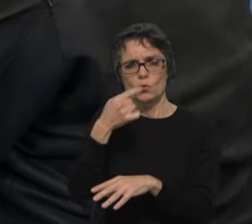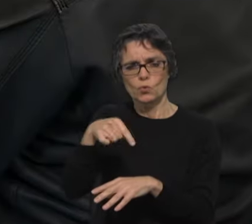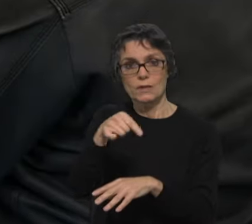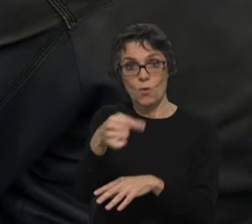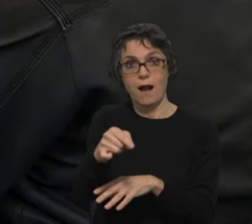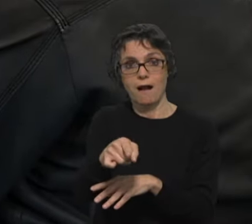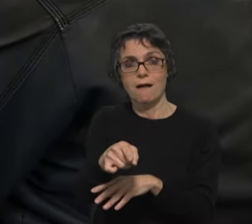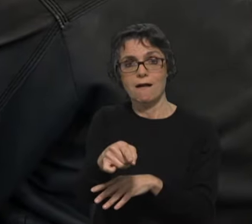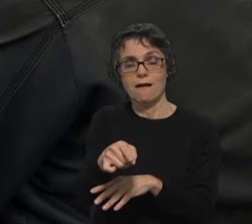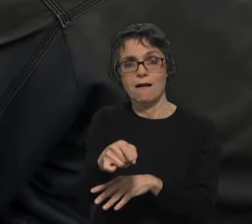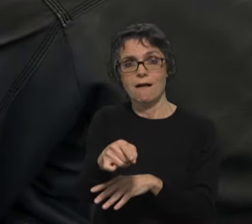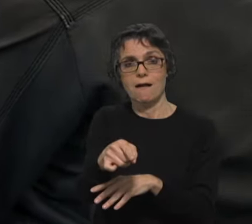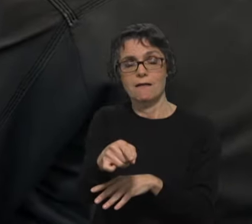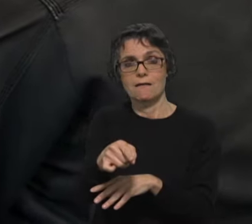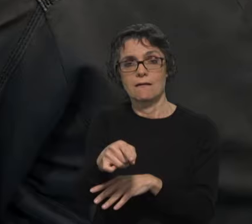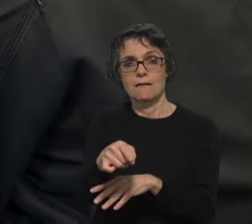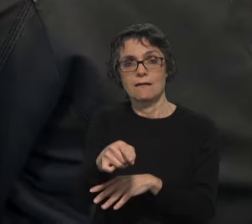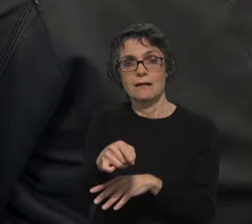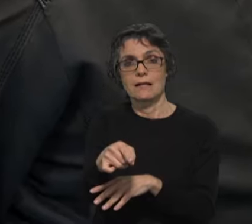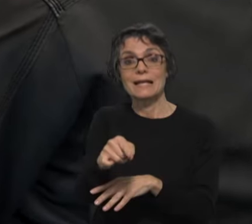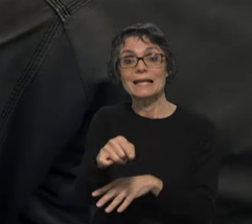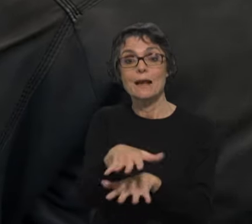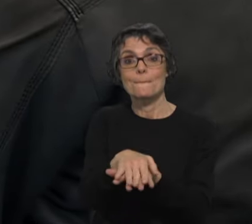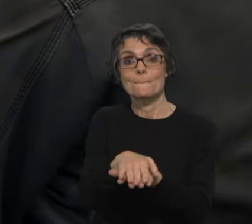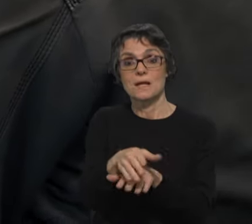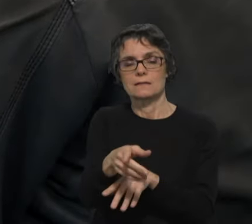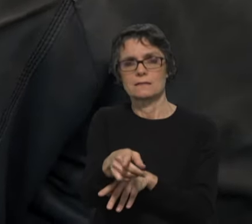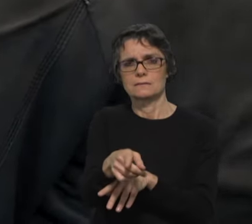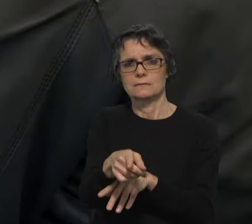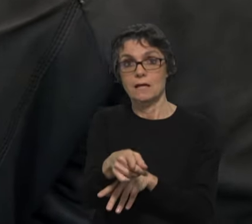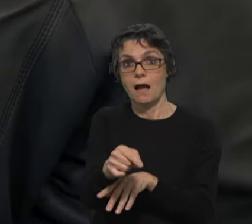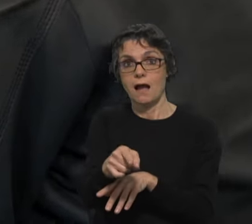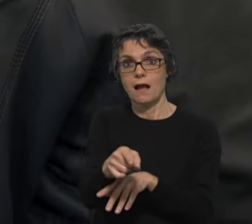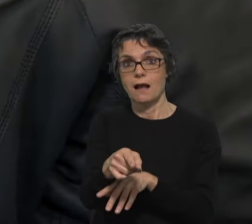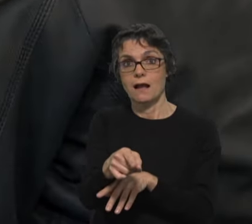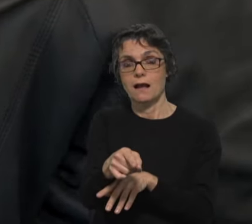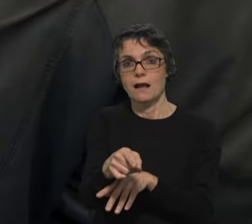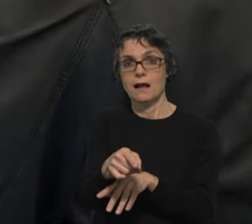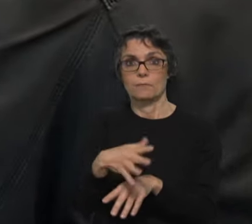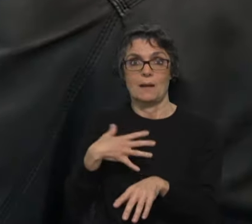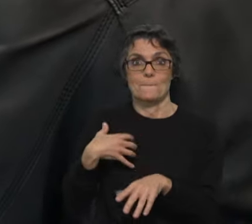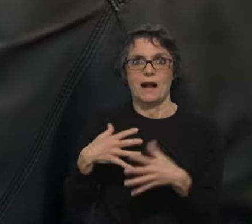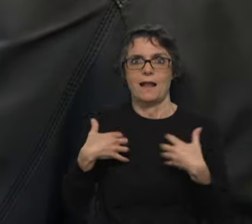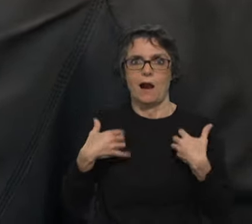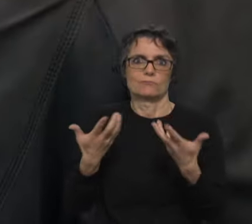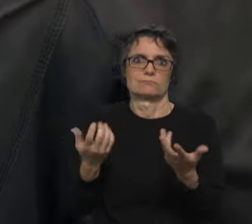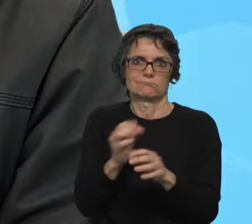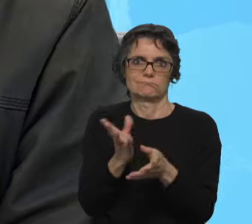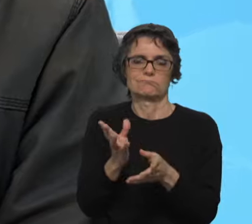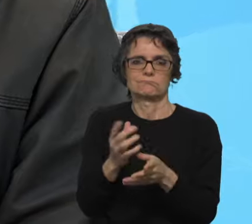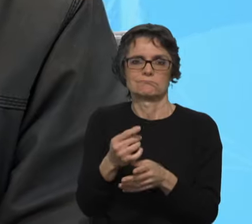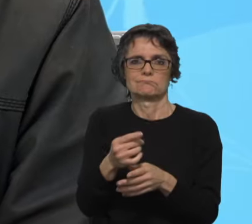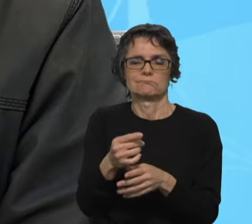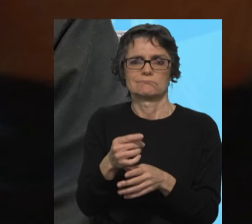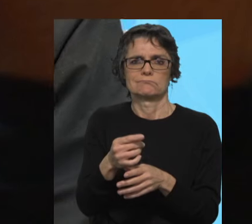e e e e no do Portanto tem peixe portanto não preciso ir a verde bacalhau como algumas outras localidades não sempre se